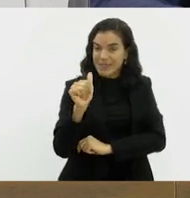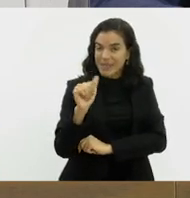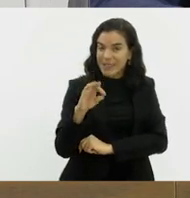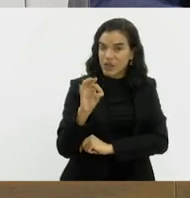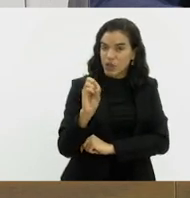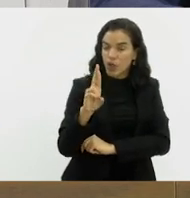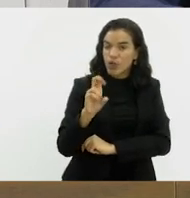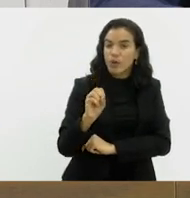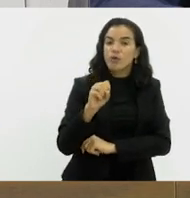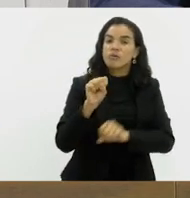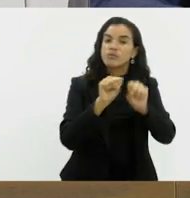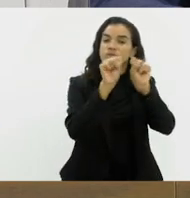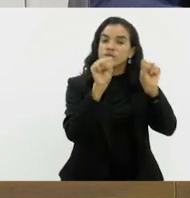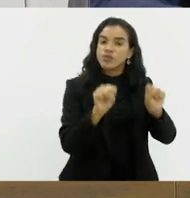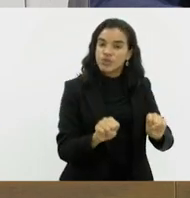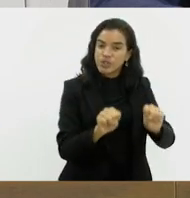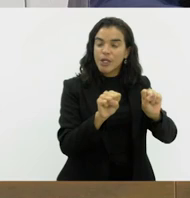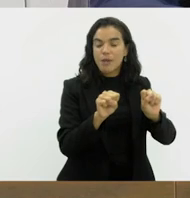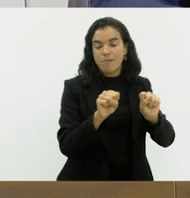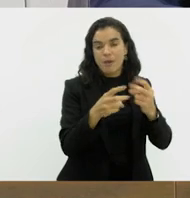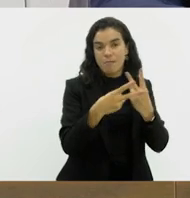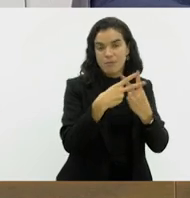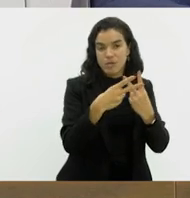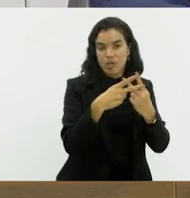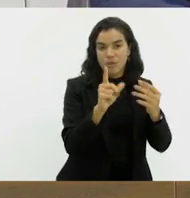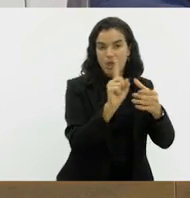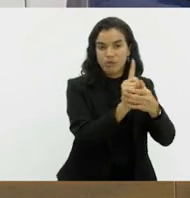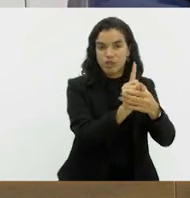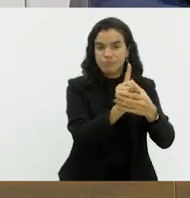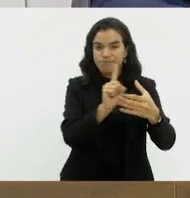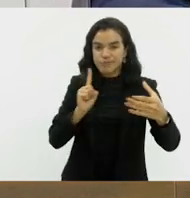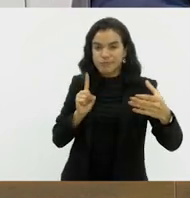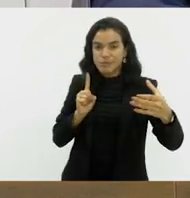unidade prisional de isolamento de presos com